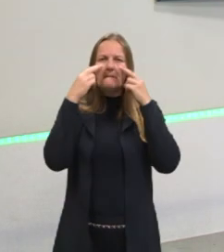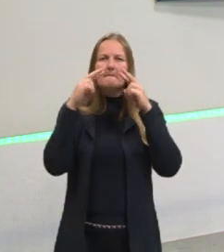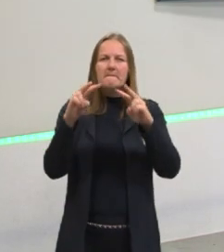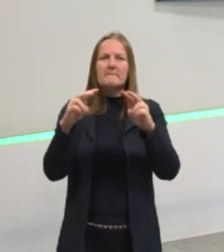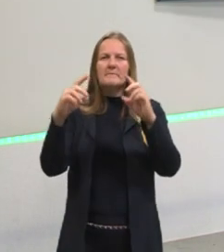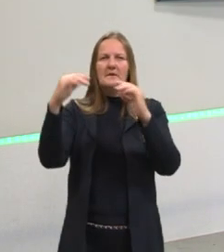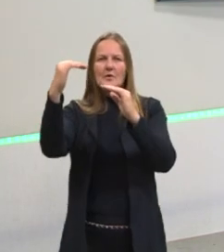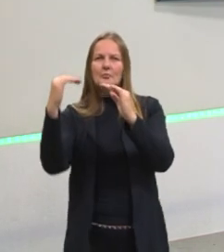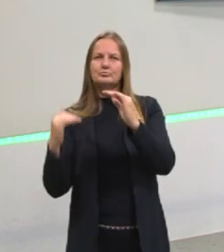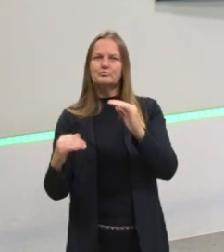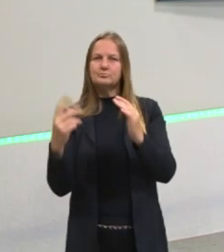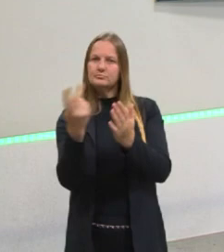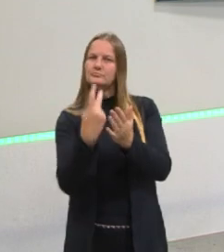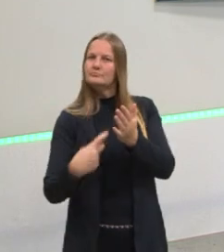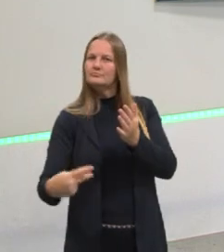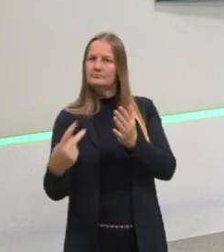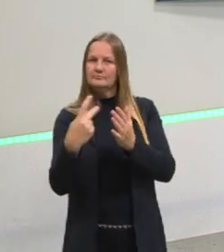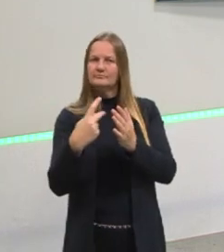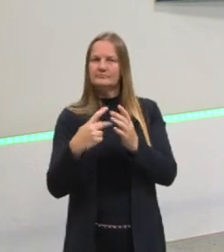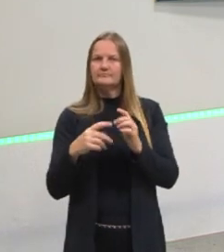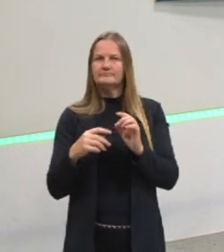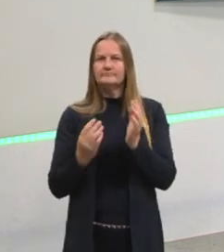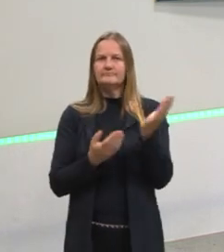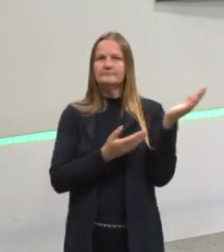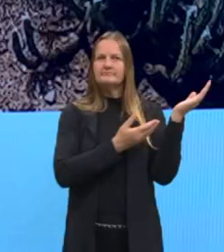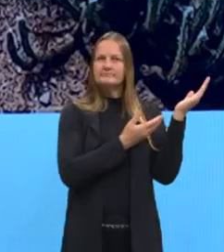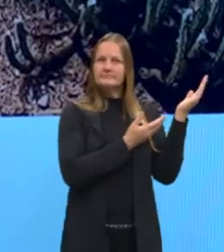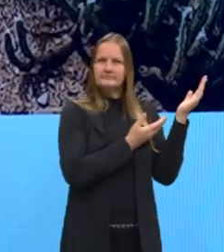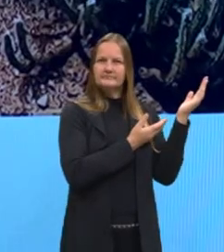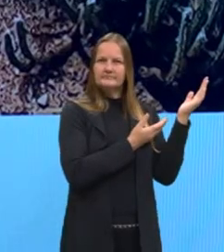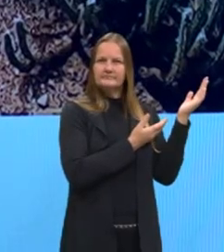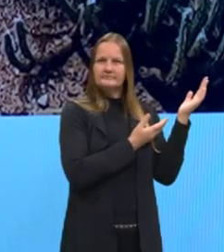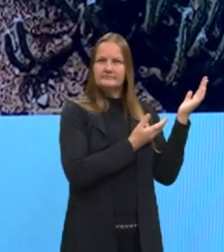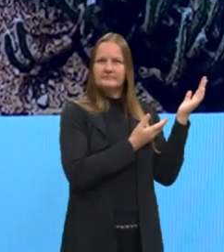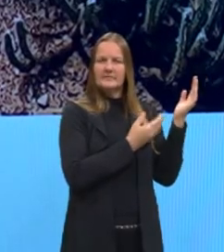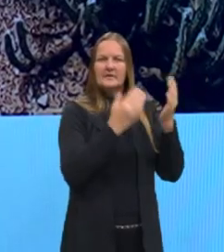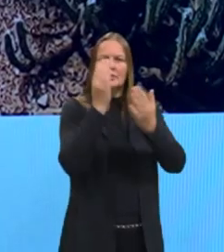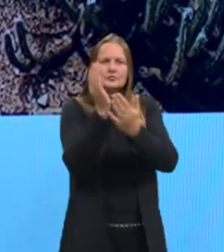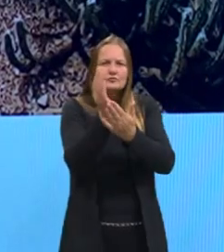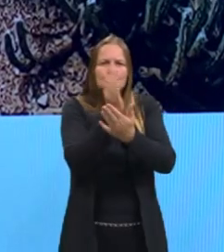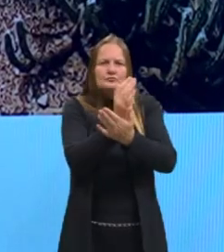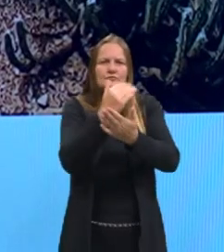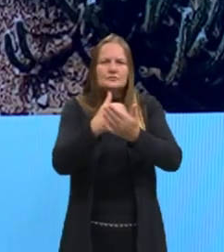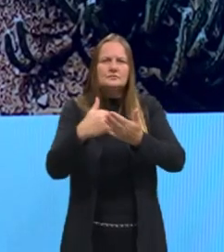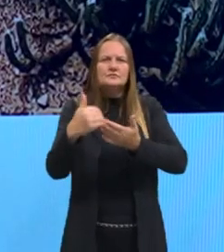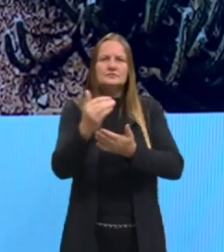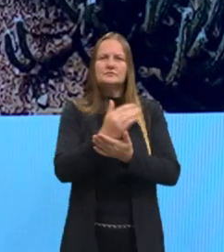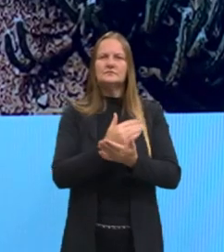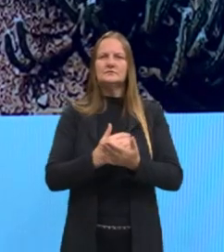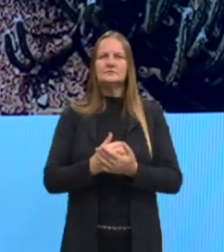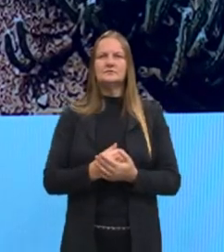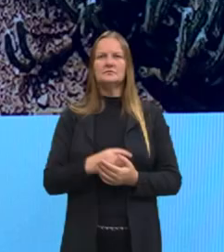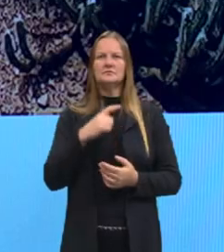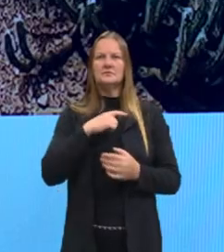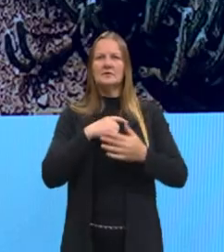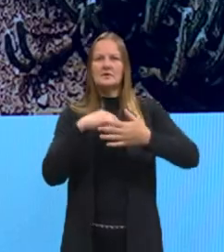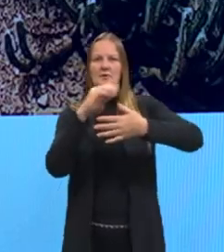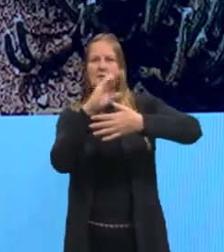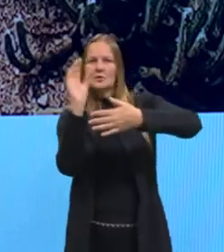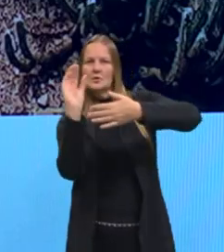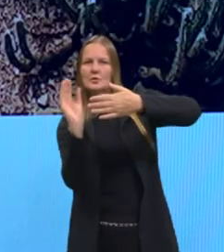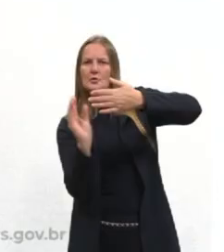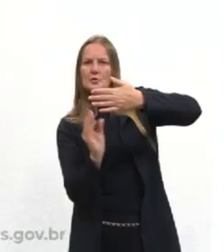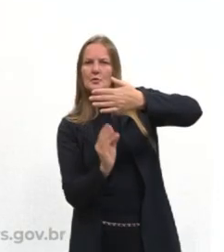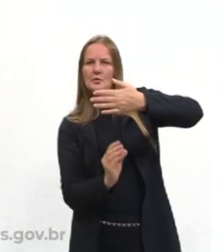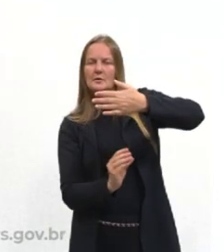aqui ó aqui embaixo tem um mapa certo que vai mostrar aquilo que a gente tem a divisão é que nós temos então nós temos a Zona da